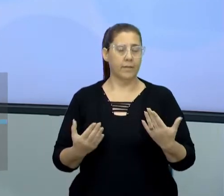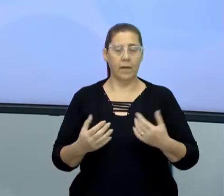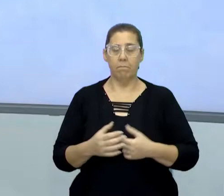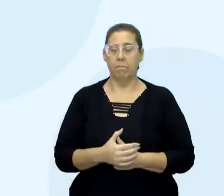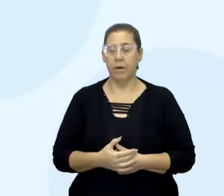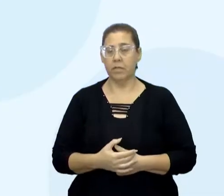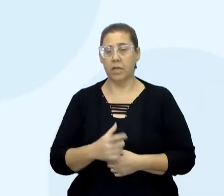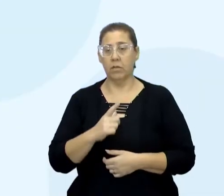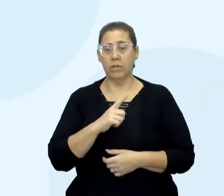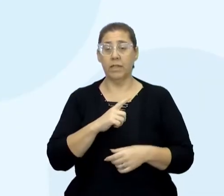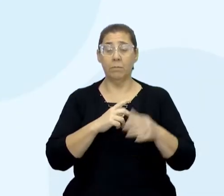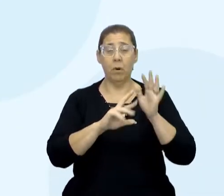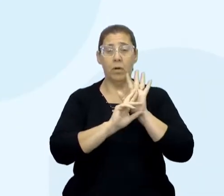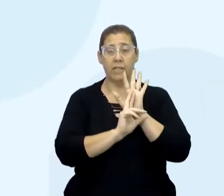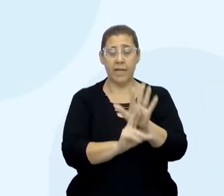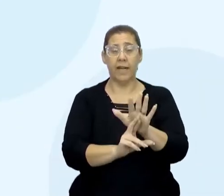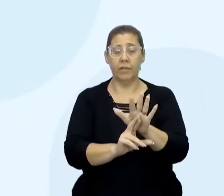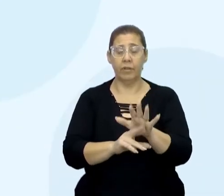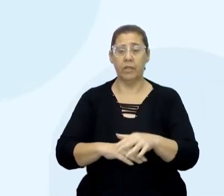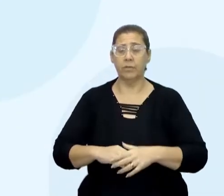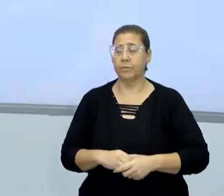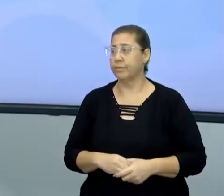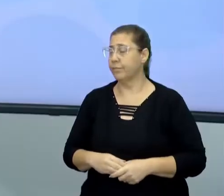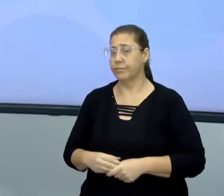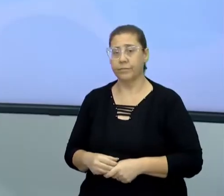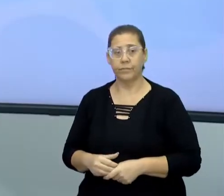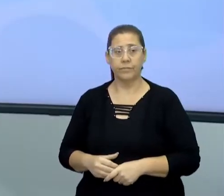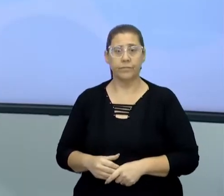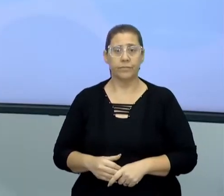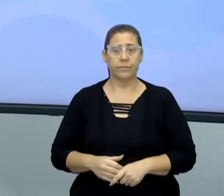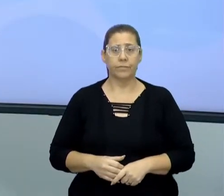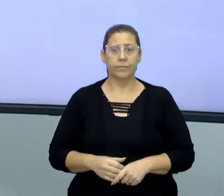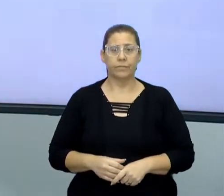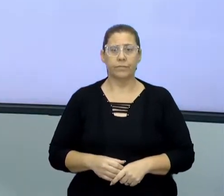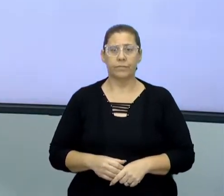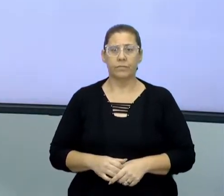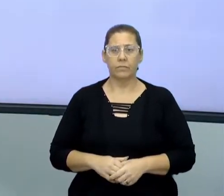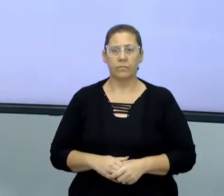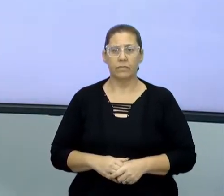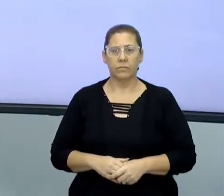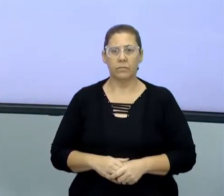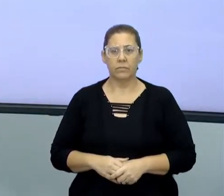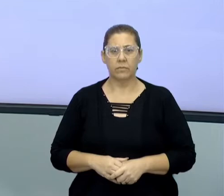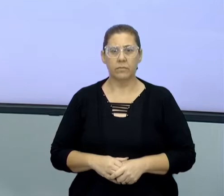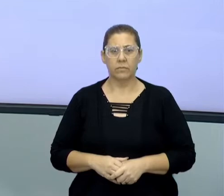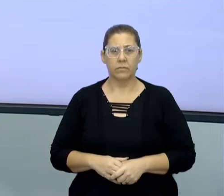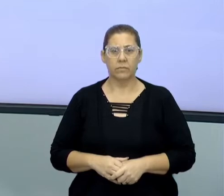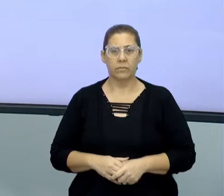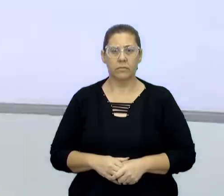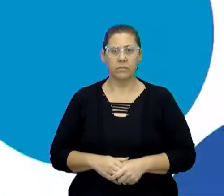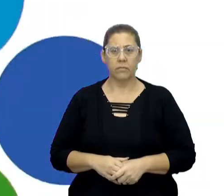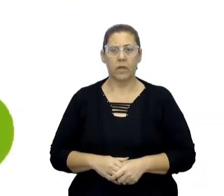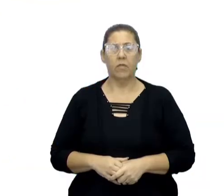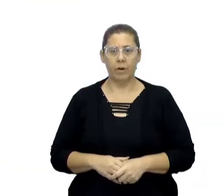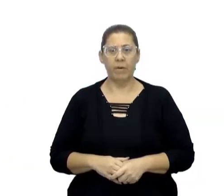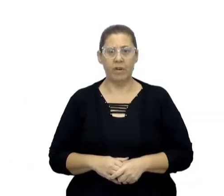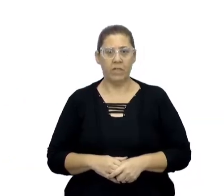é representatividade com vocês, a entrevista que eu fiz na TV Cultura com a Adriana Mabilia, na tela.